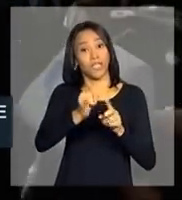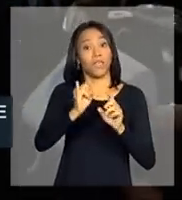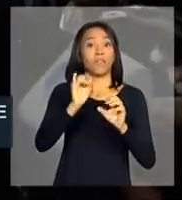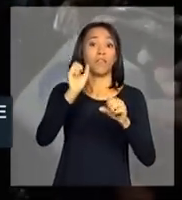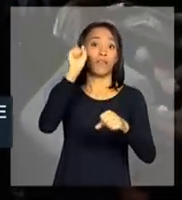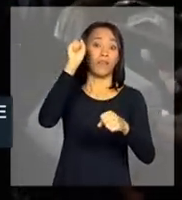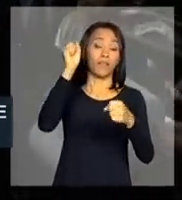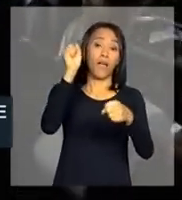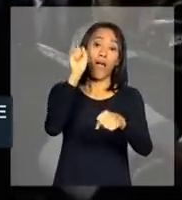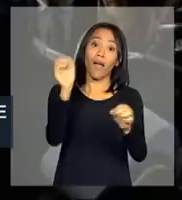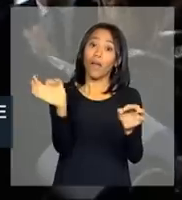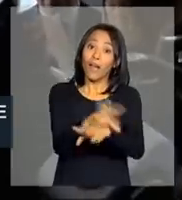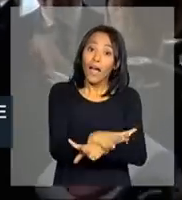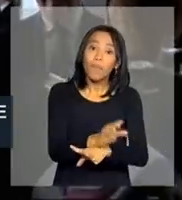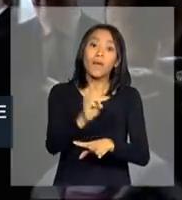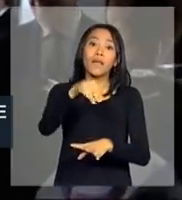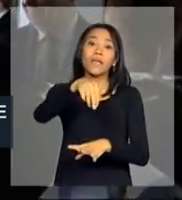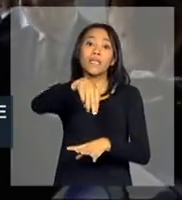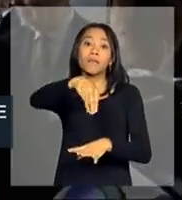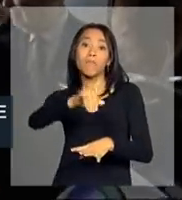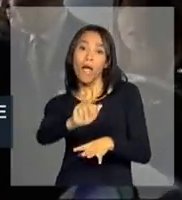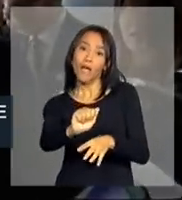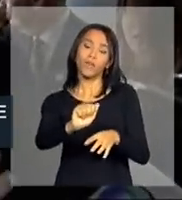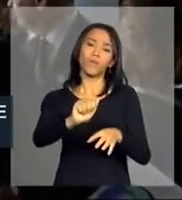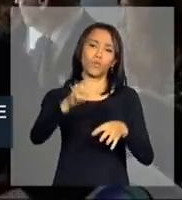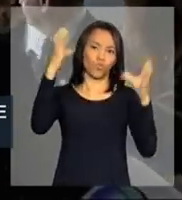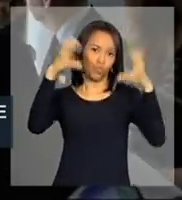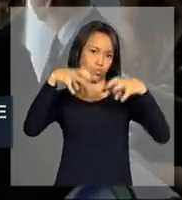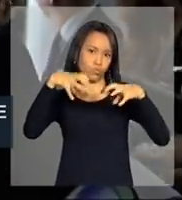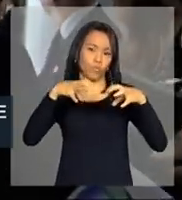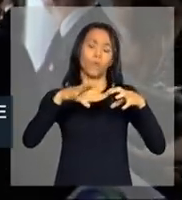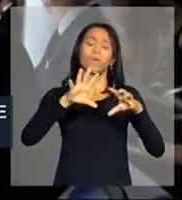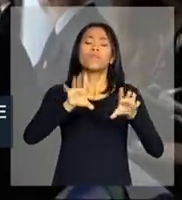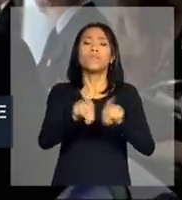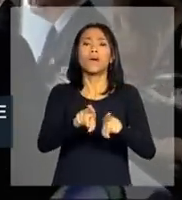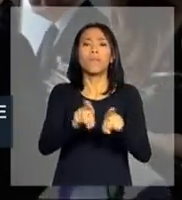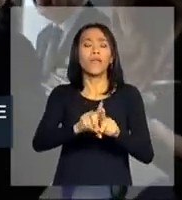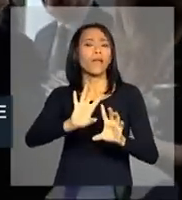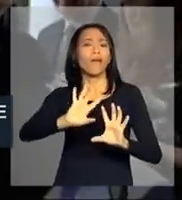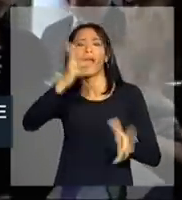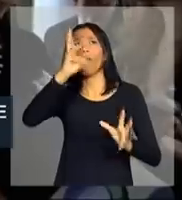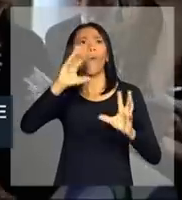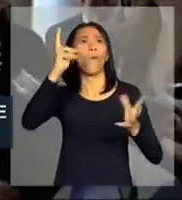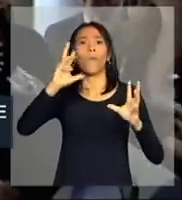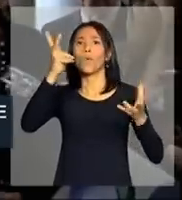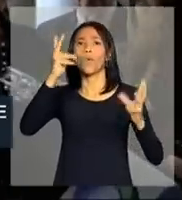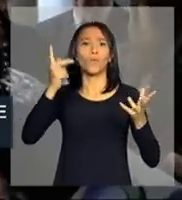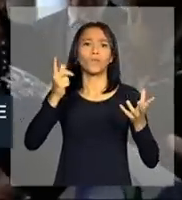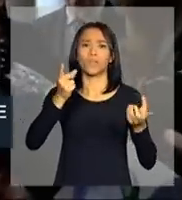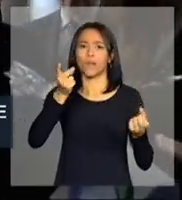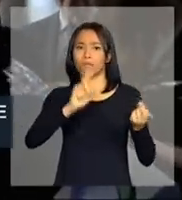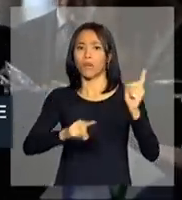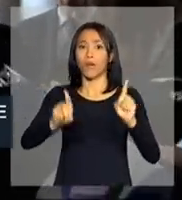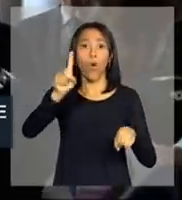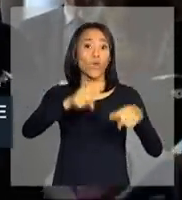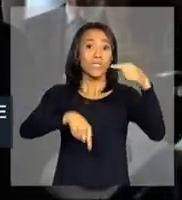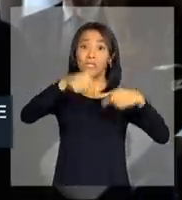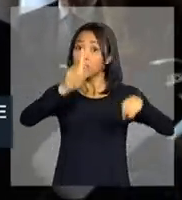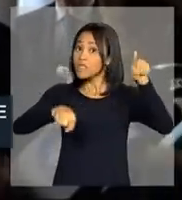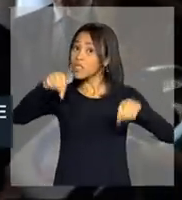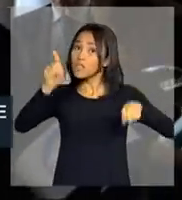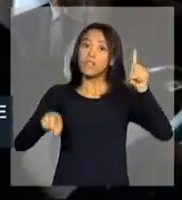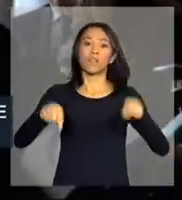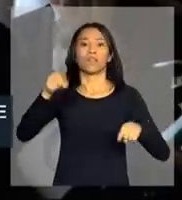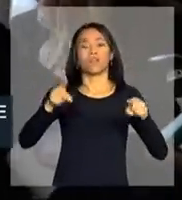maio. Às vezes, muitas vezes ele também não se mostra tão potente,